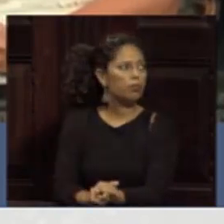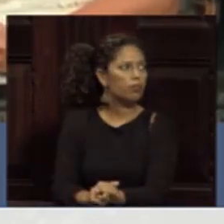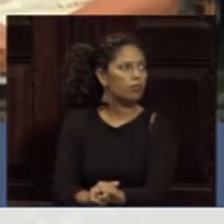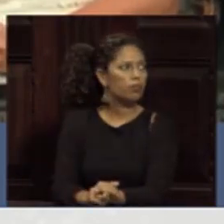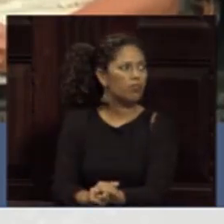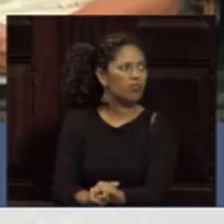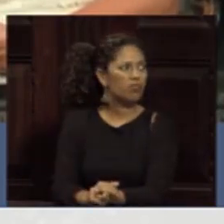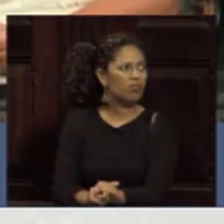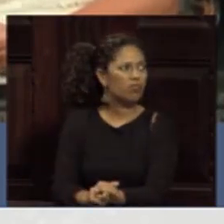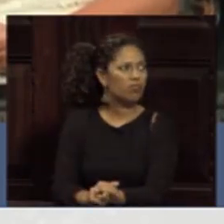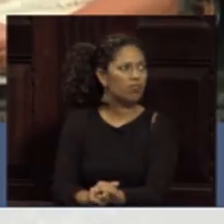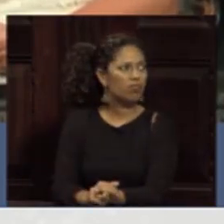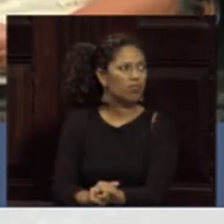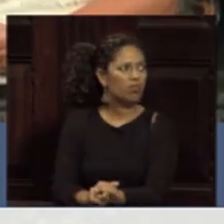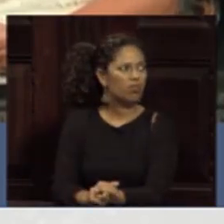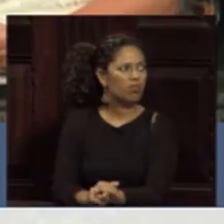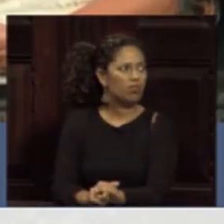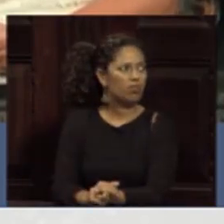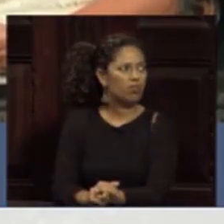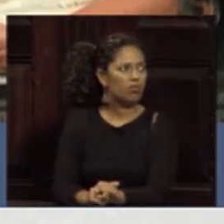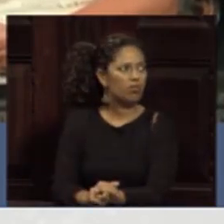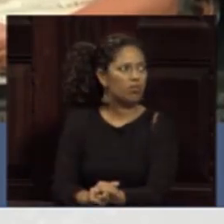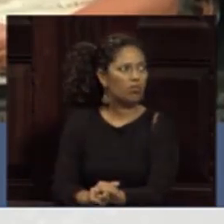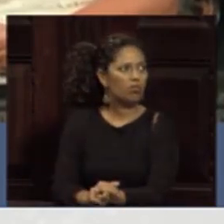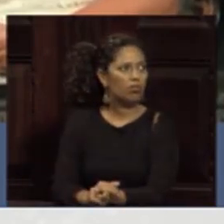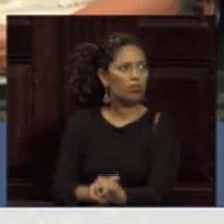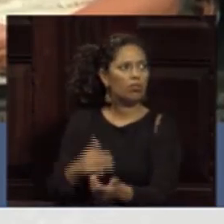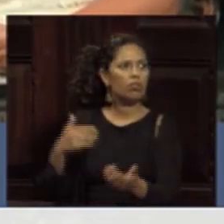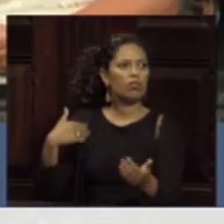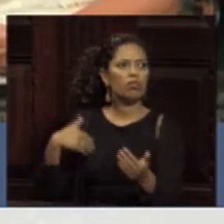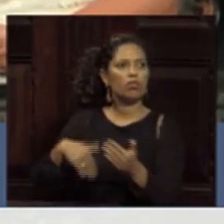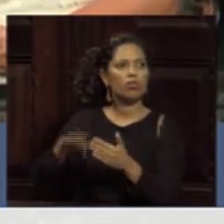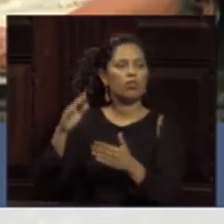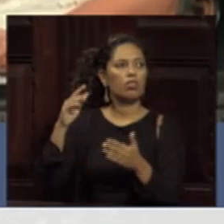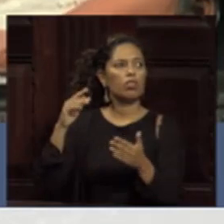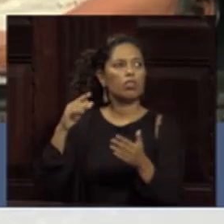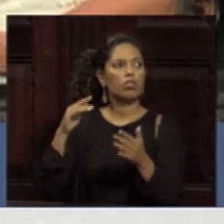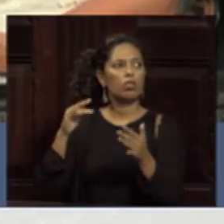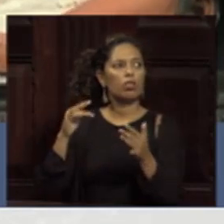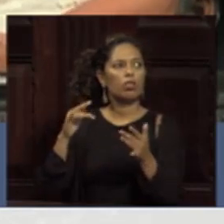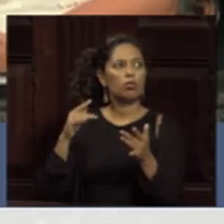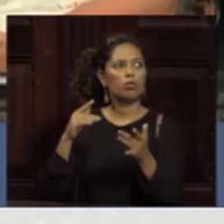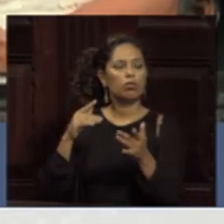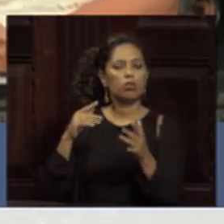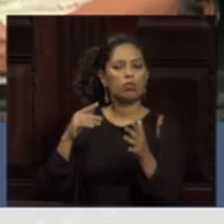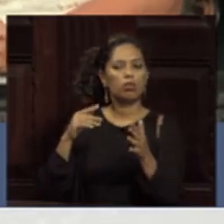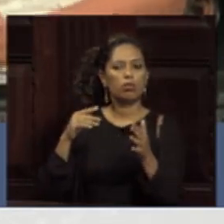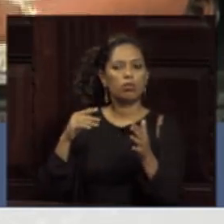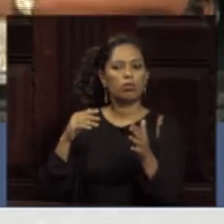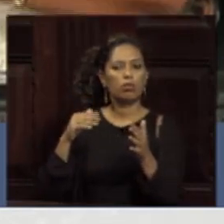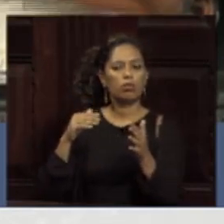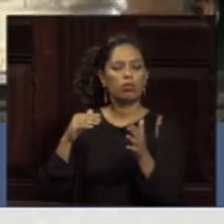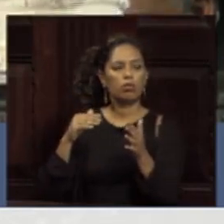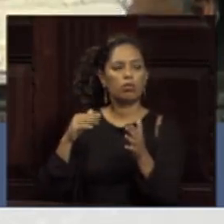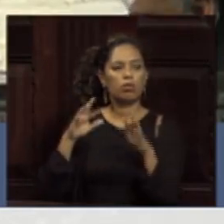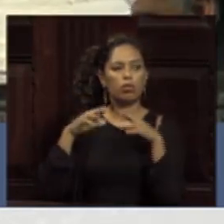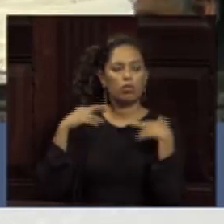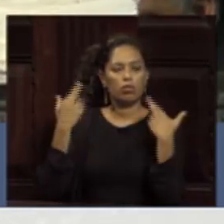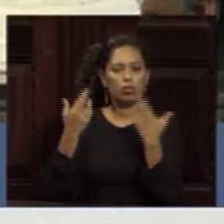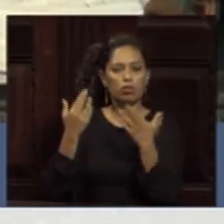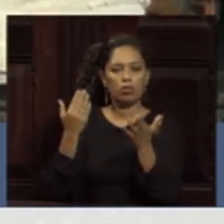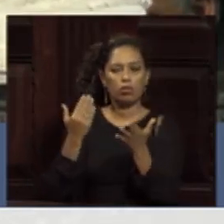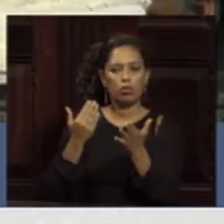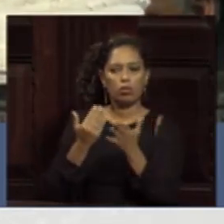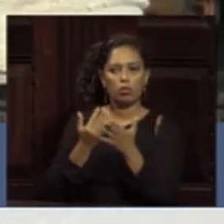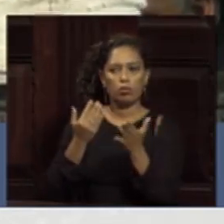Nada mais havendo a tratar na ordem do dia, passa-se ao expediente final. Como primeiro orador inscrito, deputado Luiz Paulo. Oportunidade em que convido a